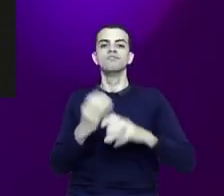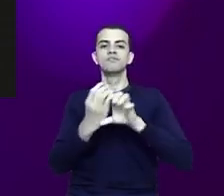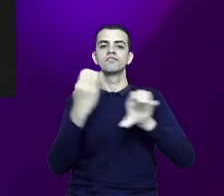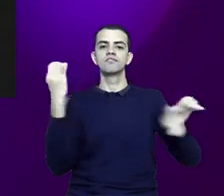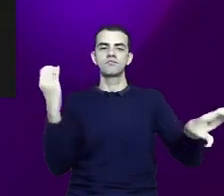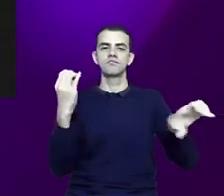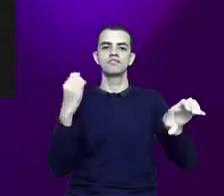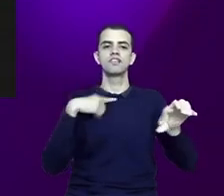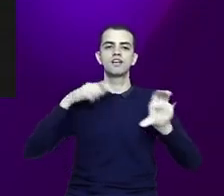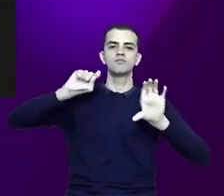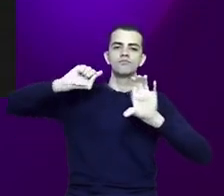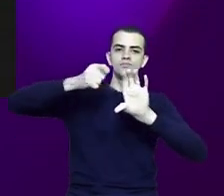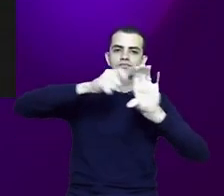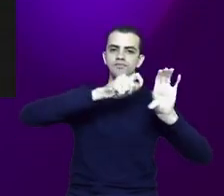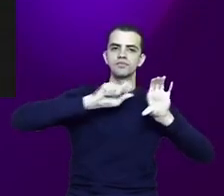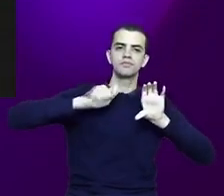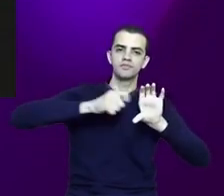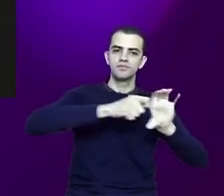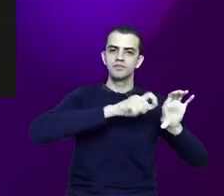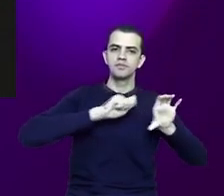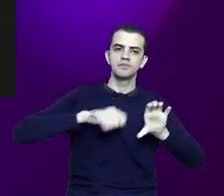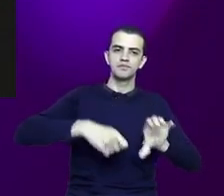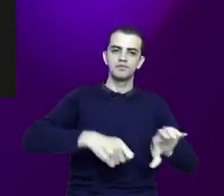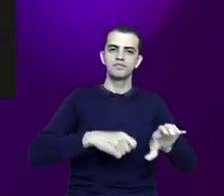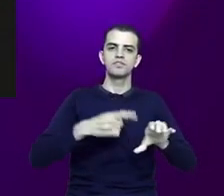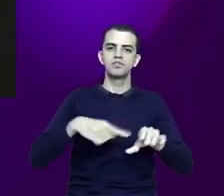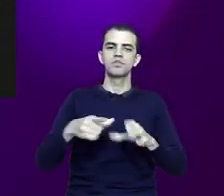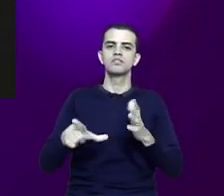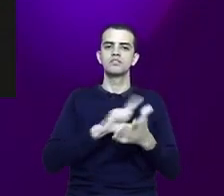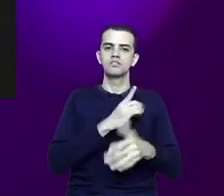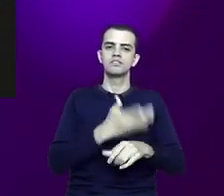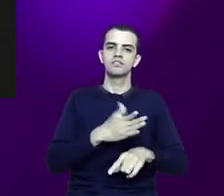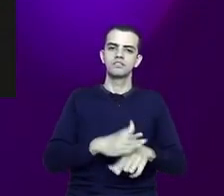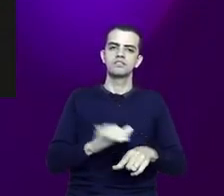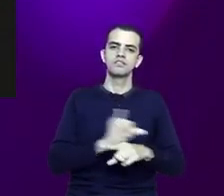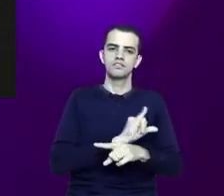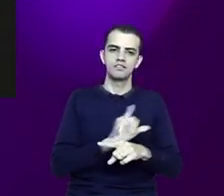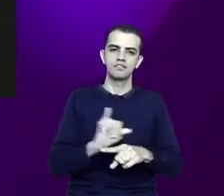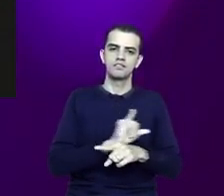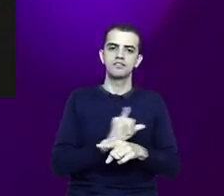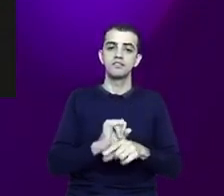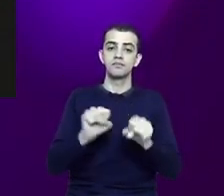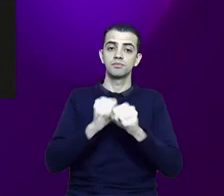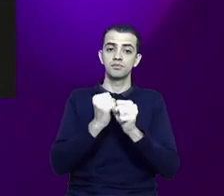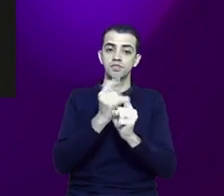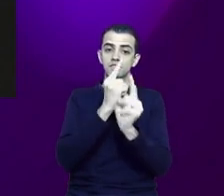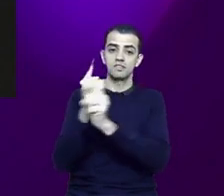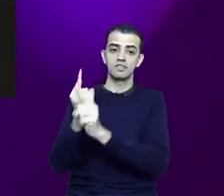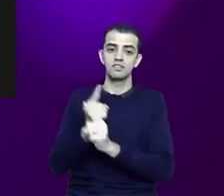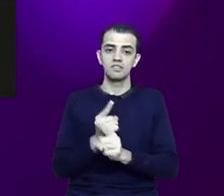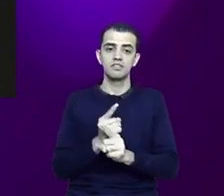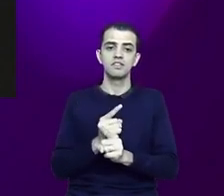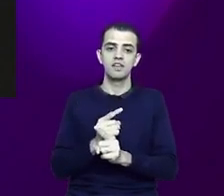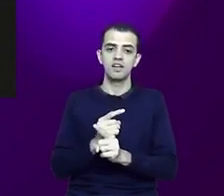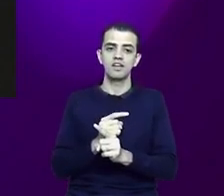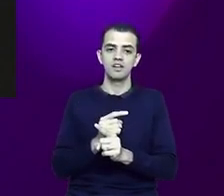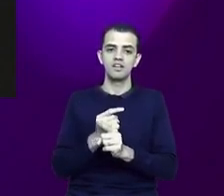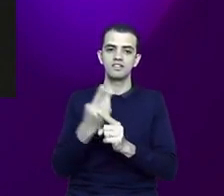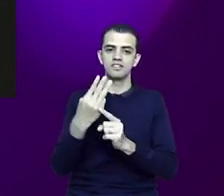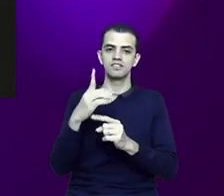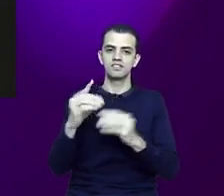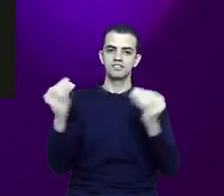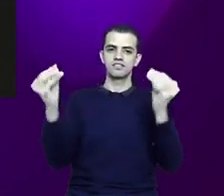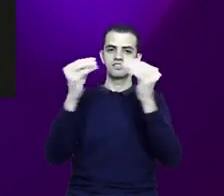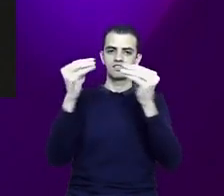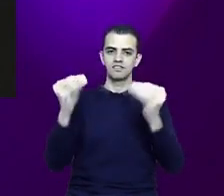posição dos parafusos, isso é o planejamento que a gente faz nos nossos casos. Então, a fratura, como a gente vai encontrar, a impressão 3D, só para a gente ter uma